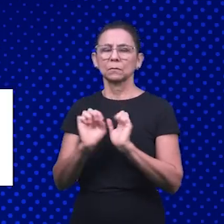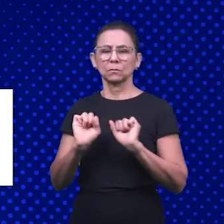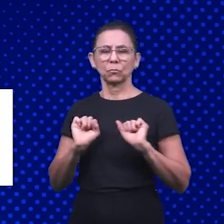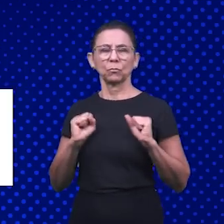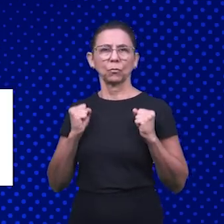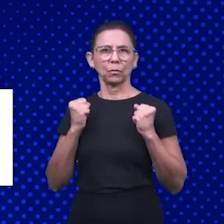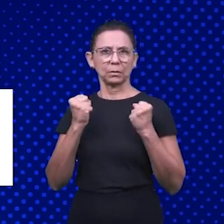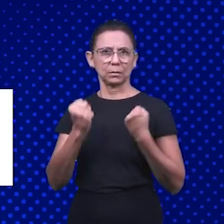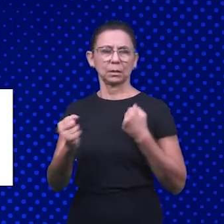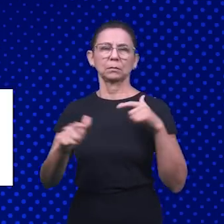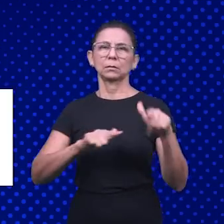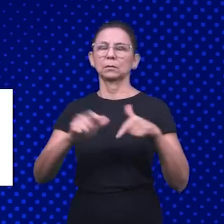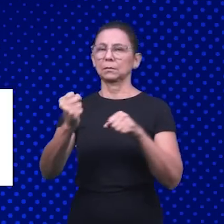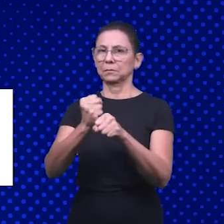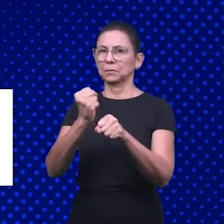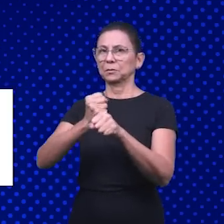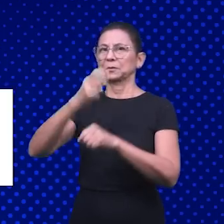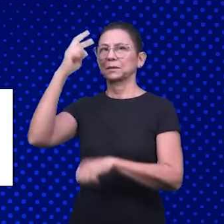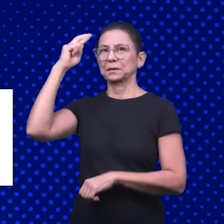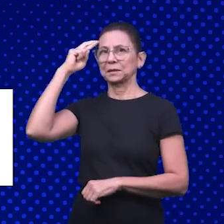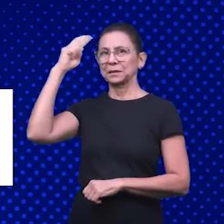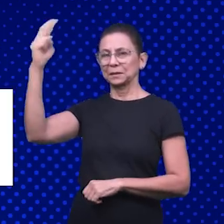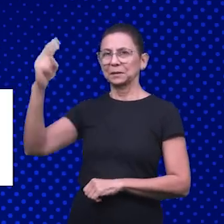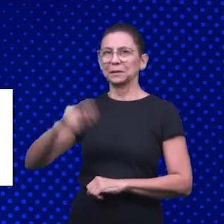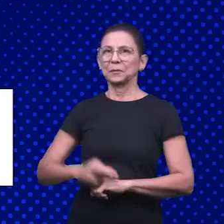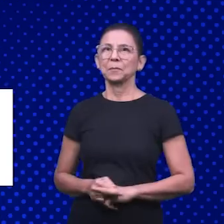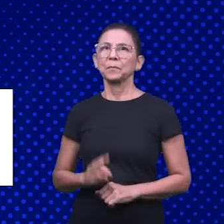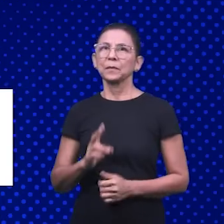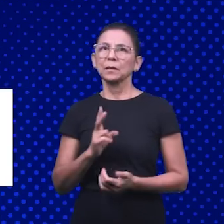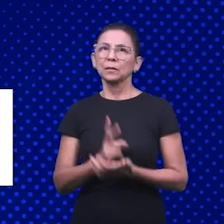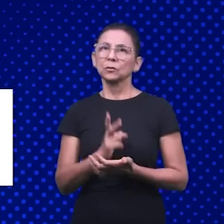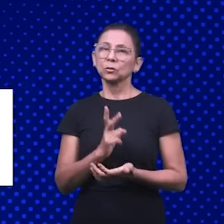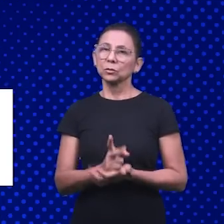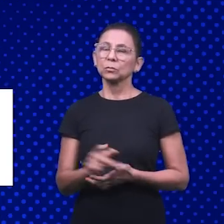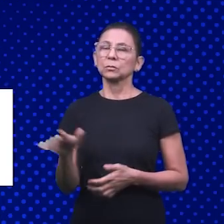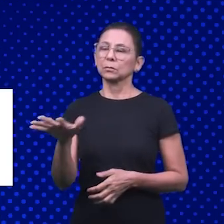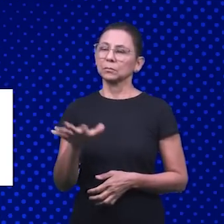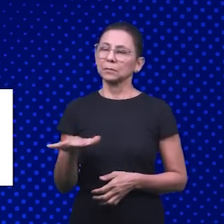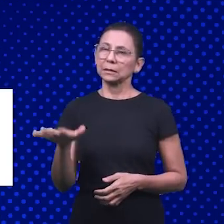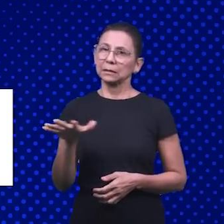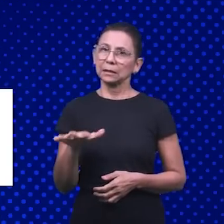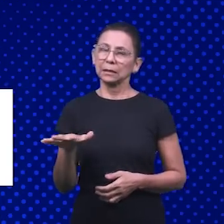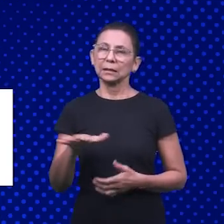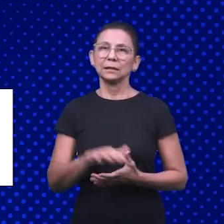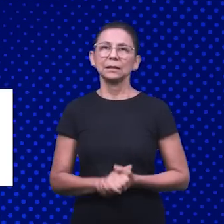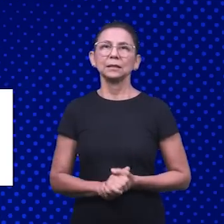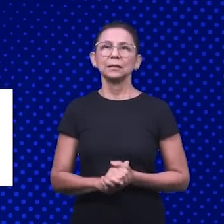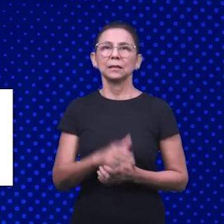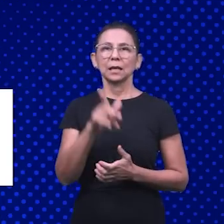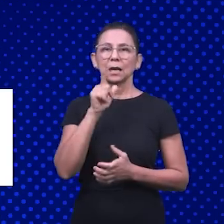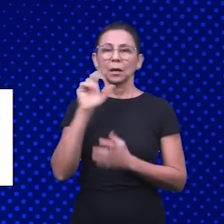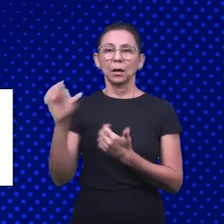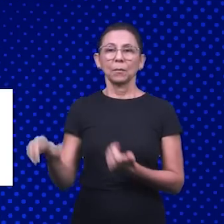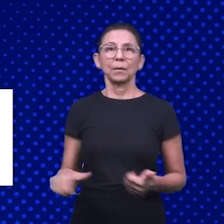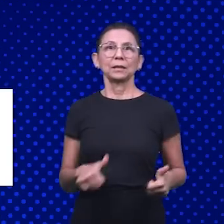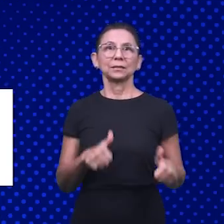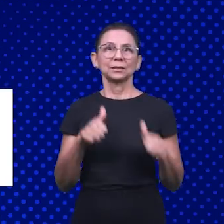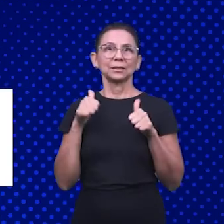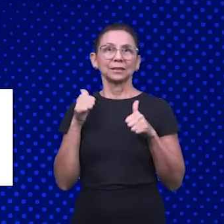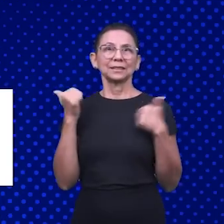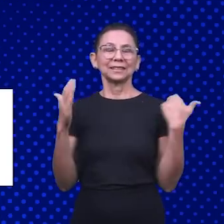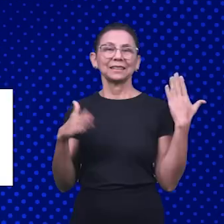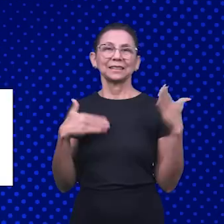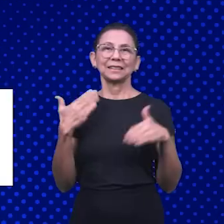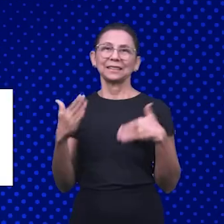se empenhado no realizar da obra do Senhor. No mesmo Manaim aconteceu um batismo da área Tabuleiro. Foi uma grande alegria